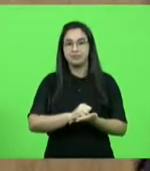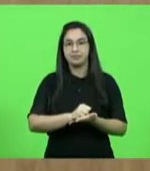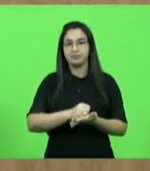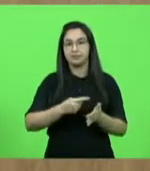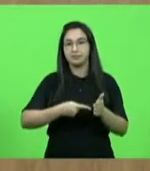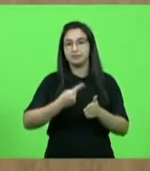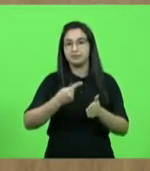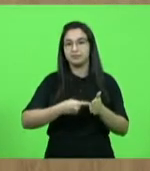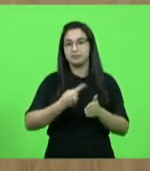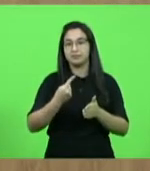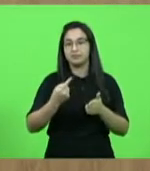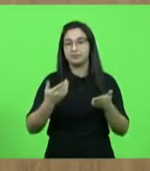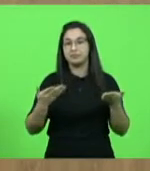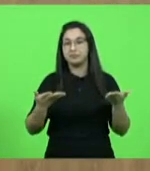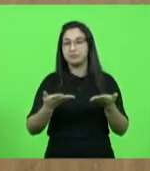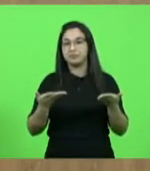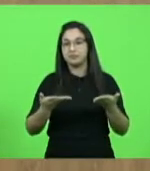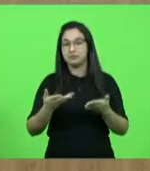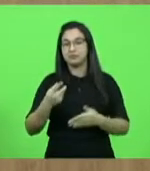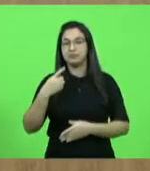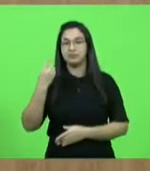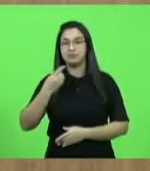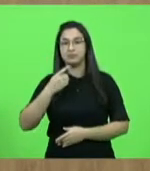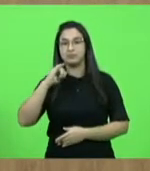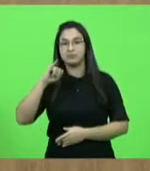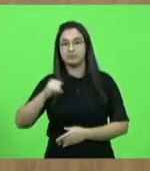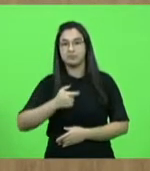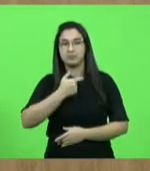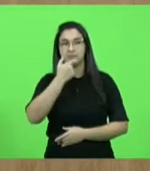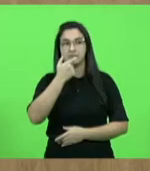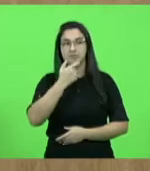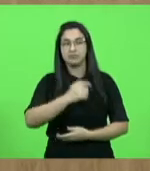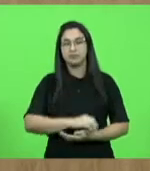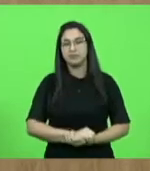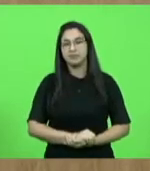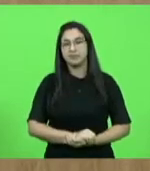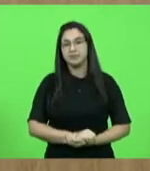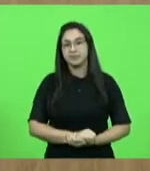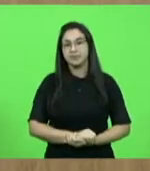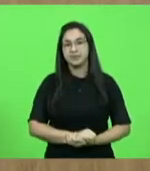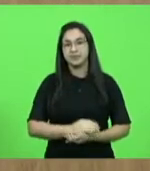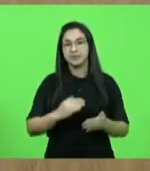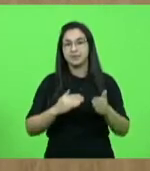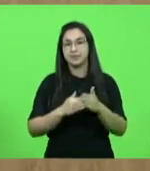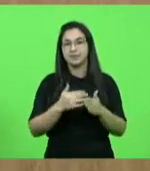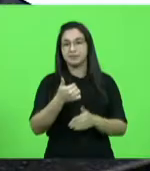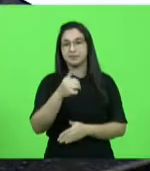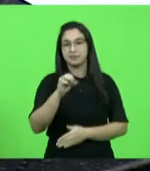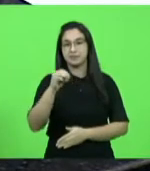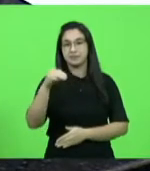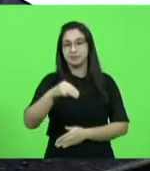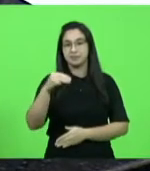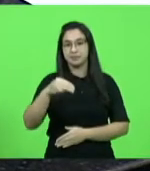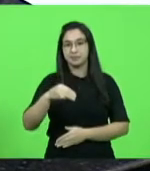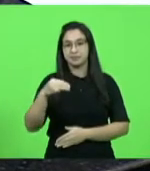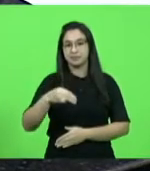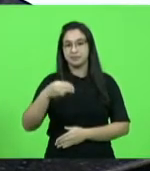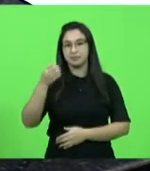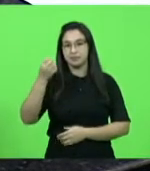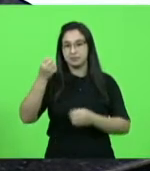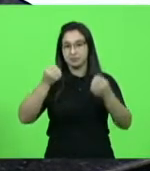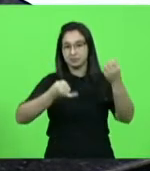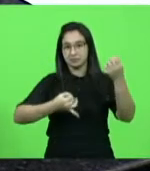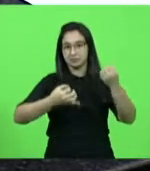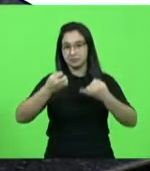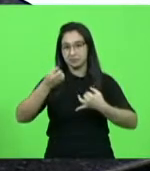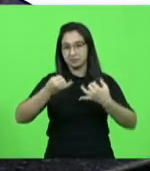primeiro, no dia de hoje, o nosso deputado Gerri Comper. Vossa Excelência terá 10 minutos, deputado. Senhor